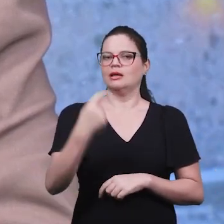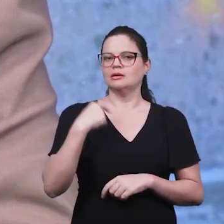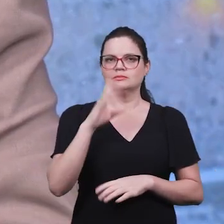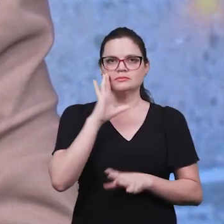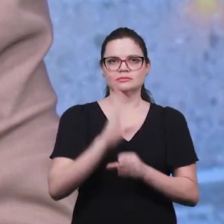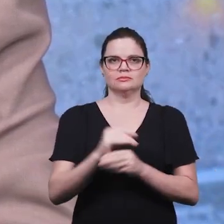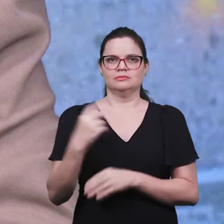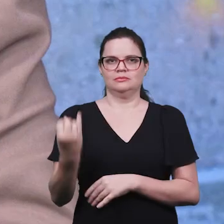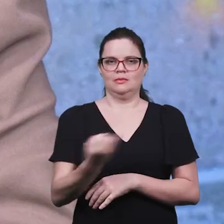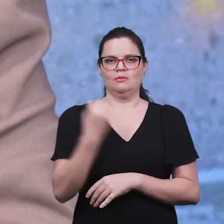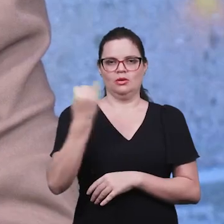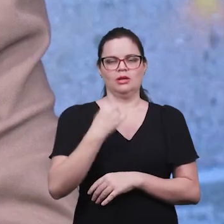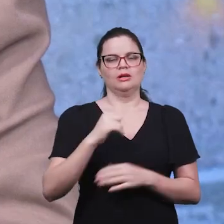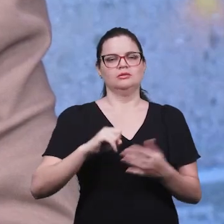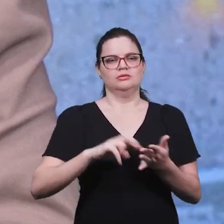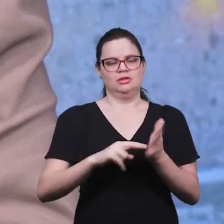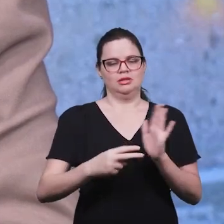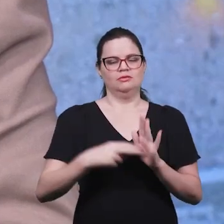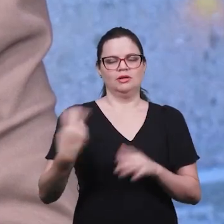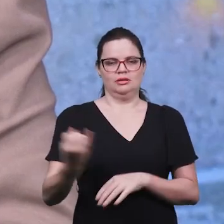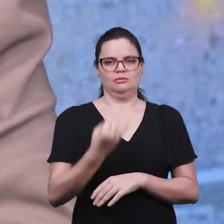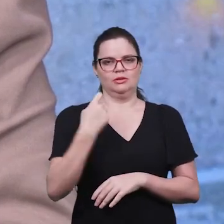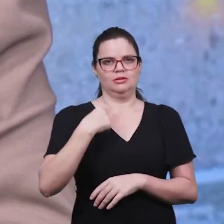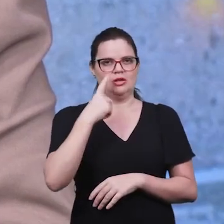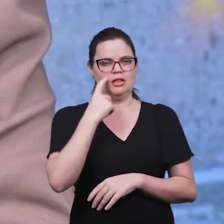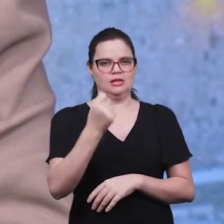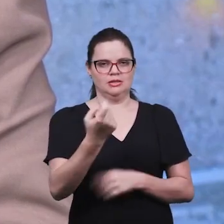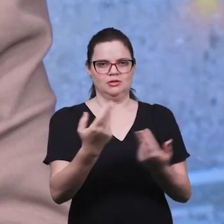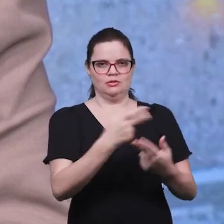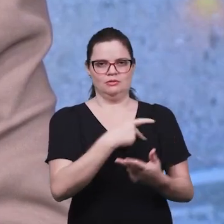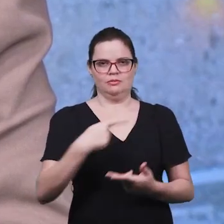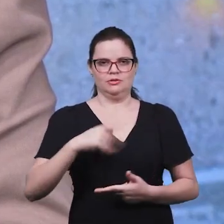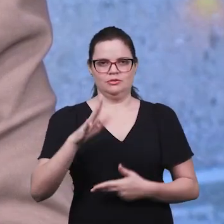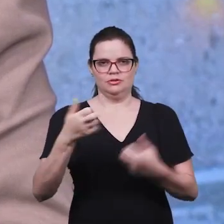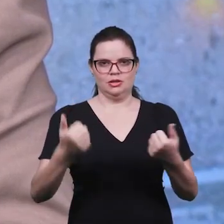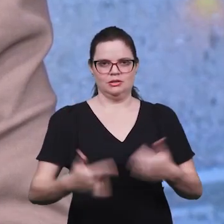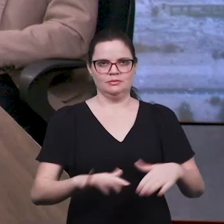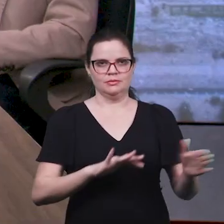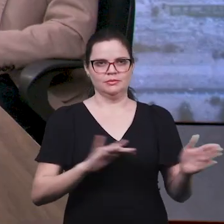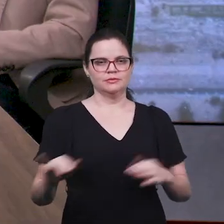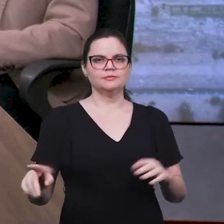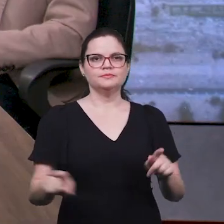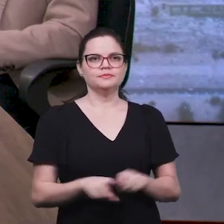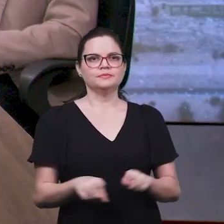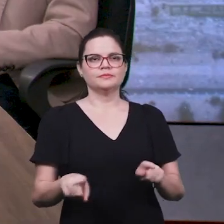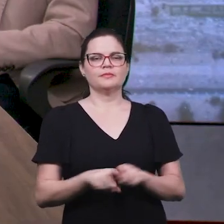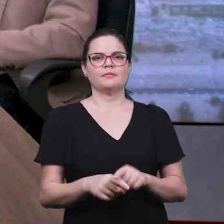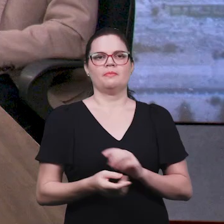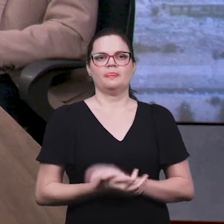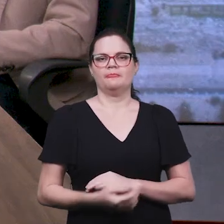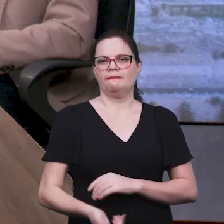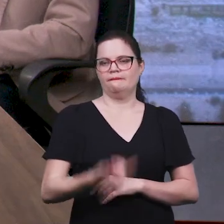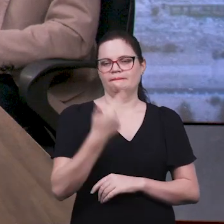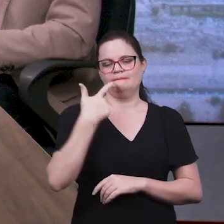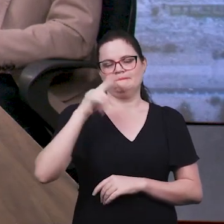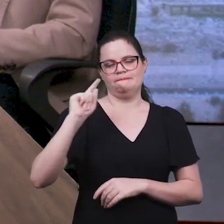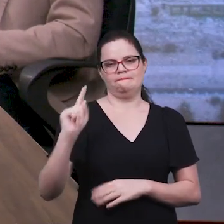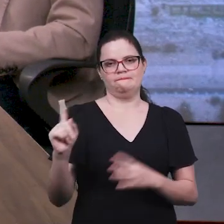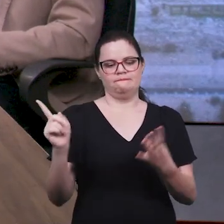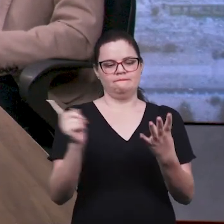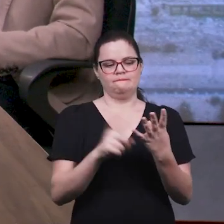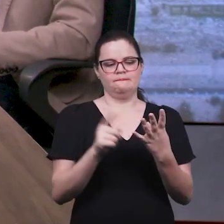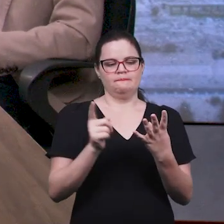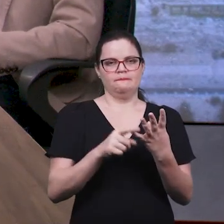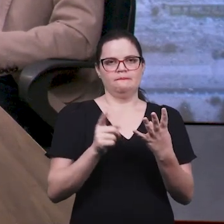significado aqui muito interessante da serpente, conforme o pastor Ricardo colocou. E também um outro elemento que